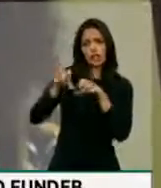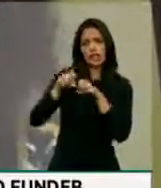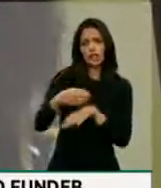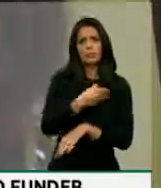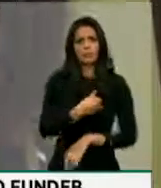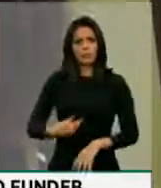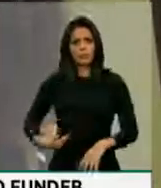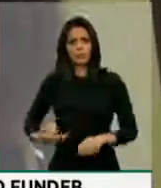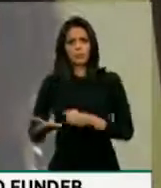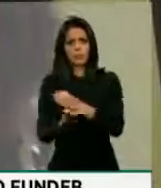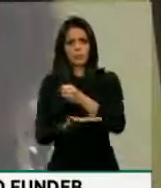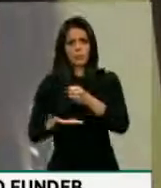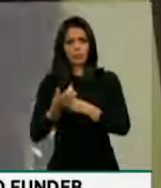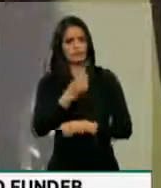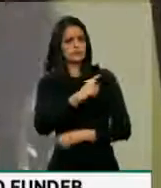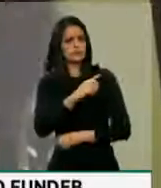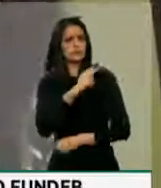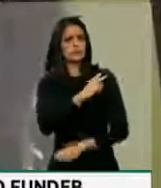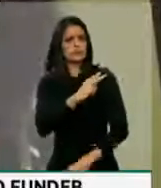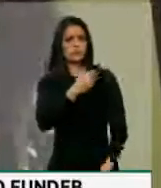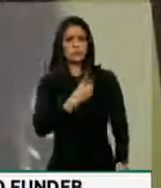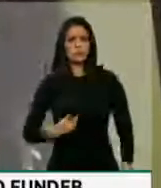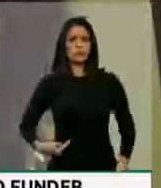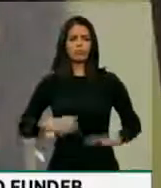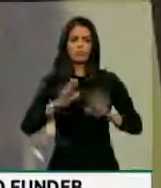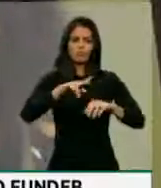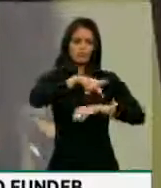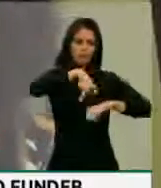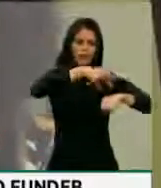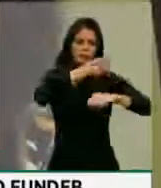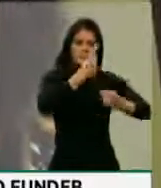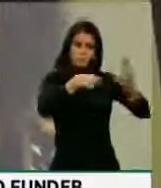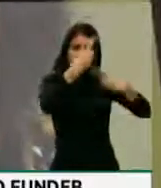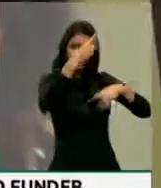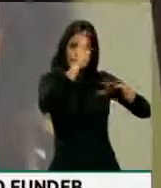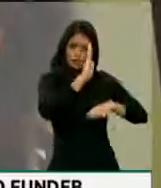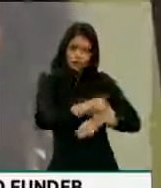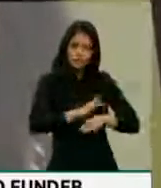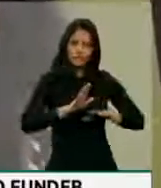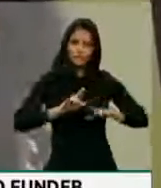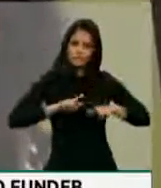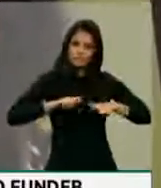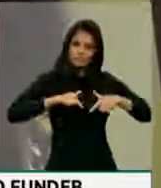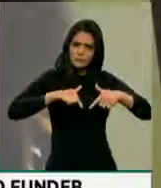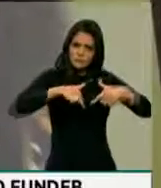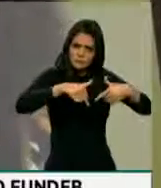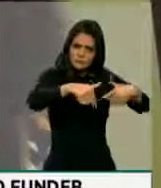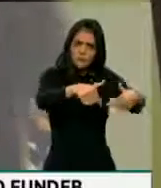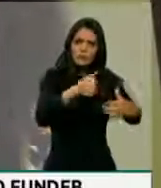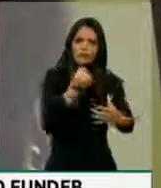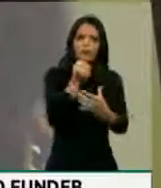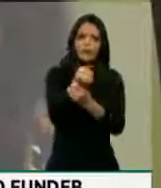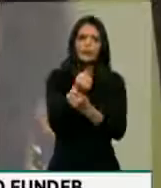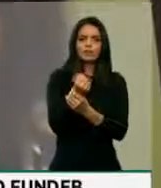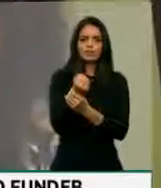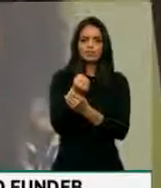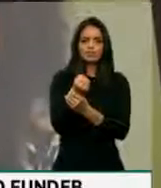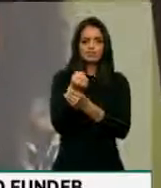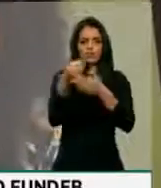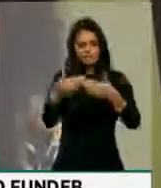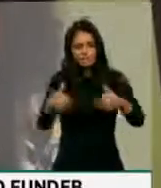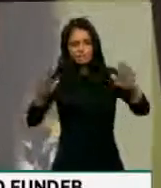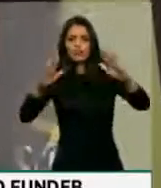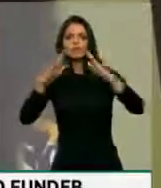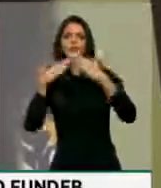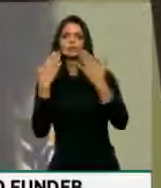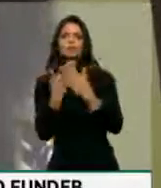básica pública. Todos os países desenvolvidos fazem o esforço de garantir a primeira porta de